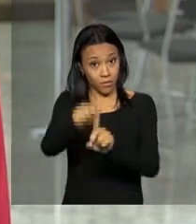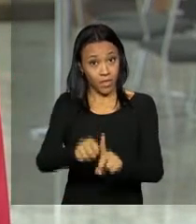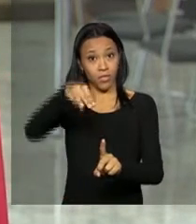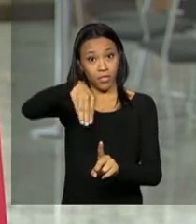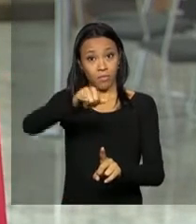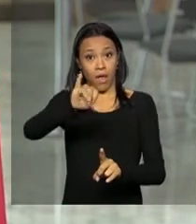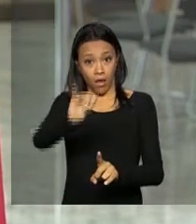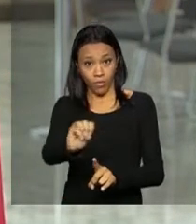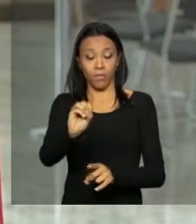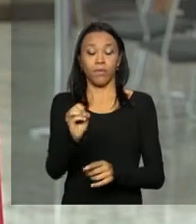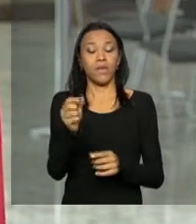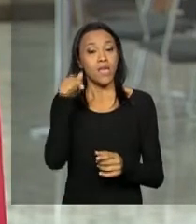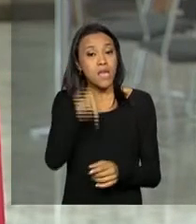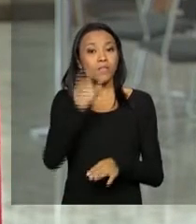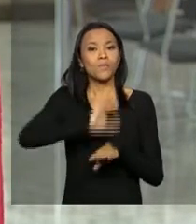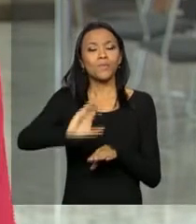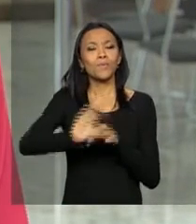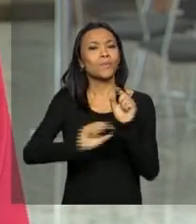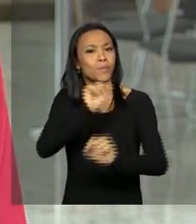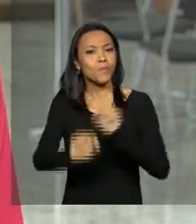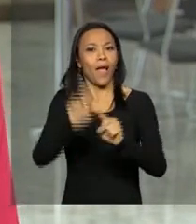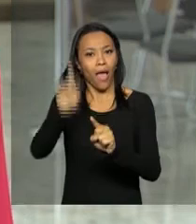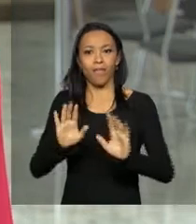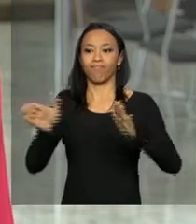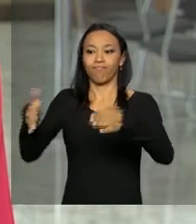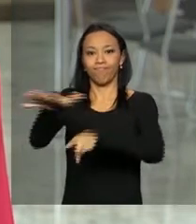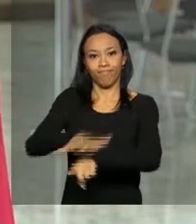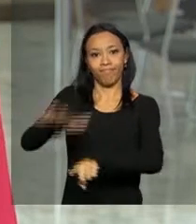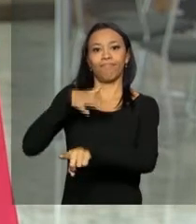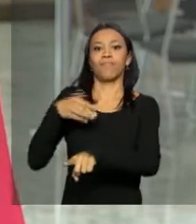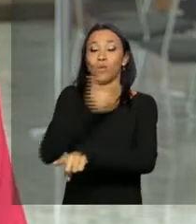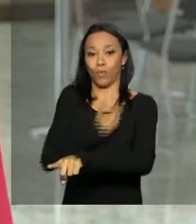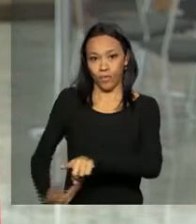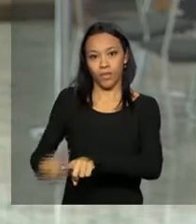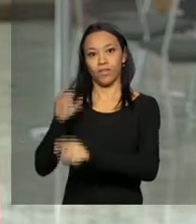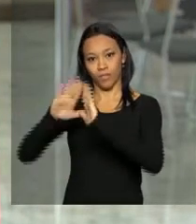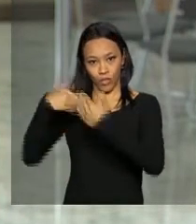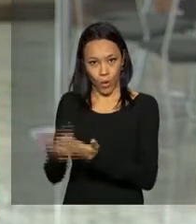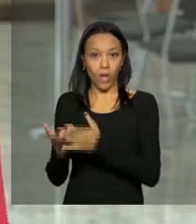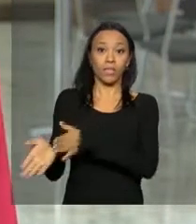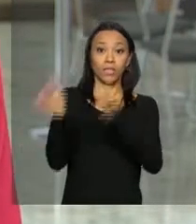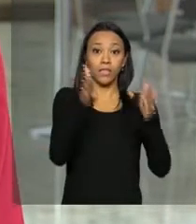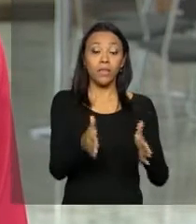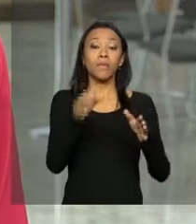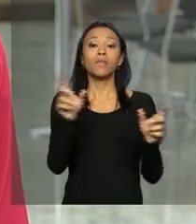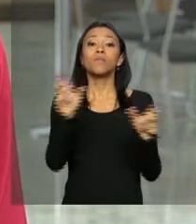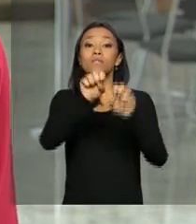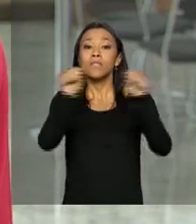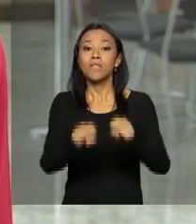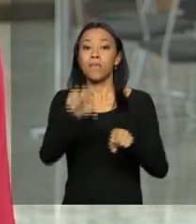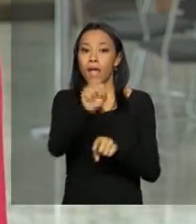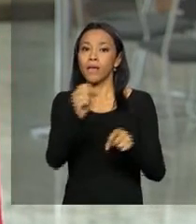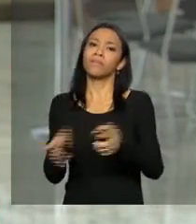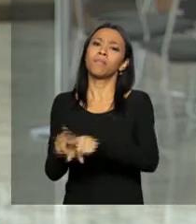cursos vão ser oferecidos, como de costume, tanto pela rede pública quanto pelo Sistema S e também institutos federais de